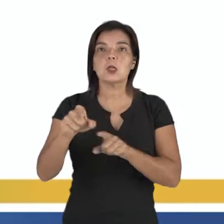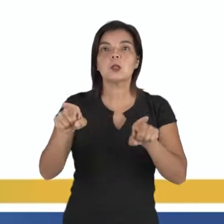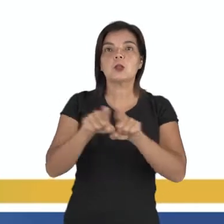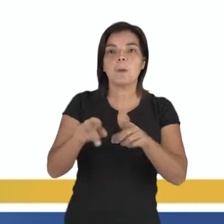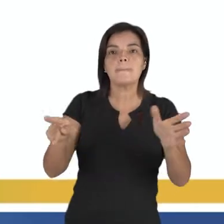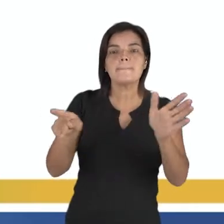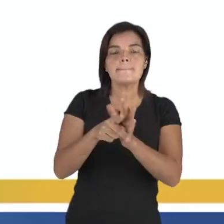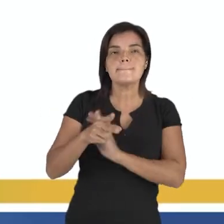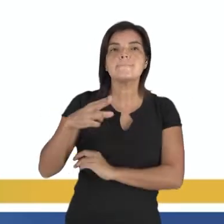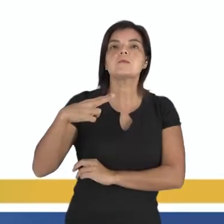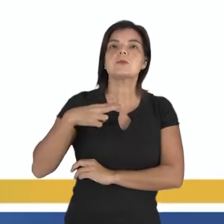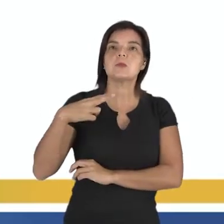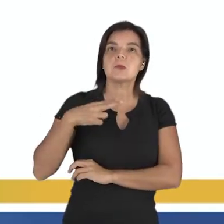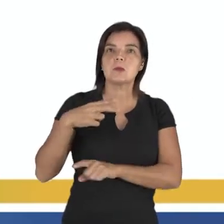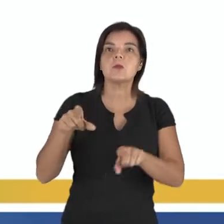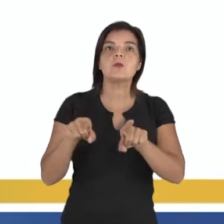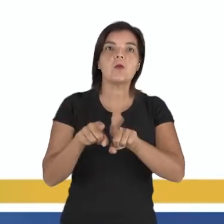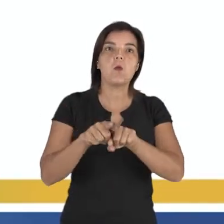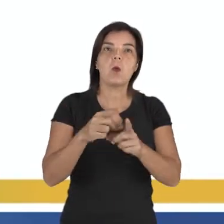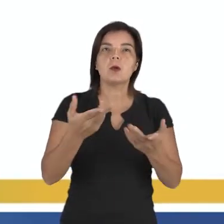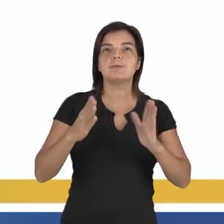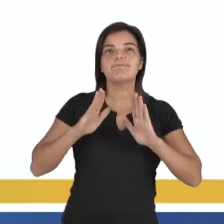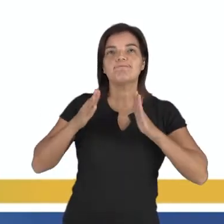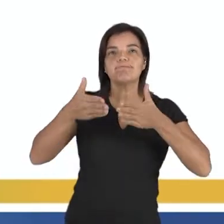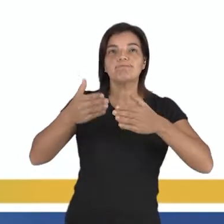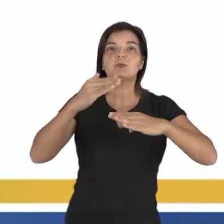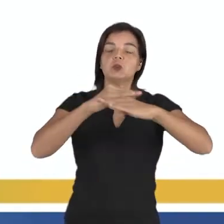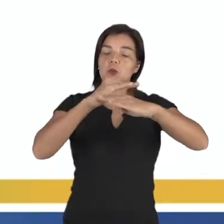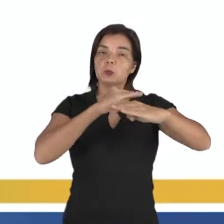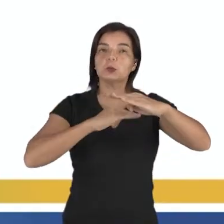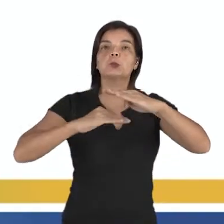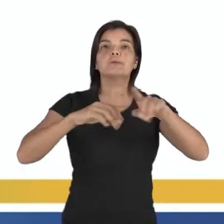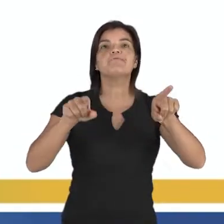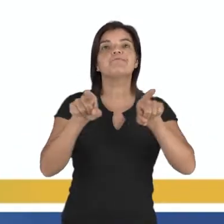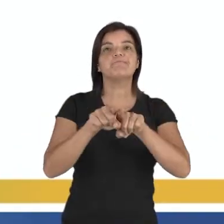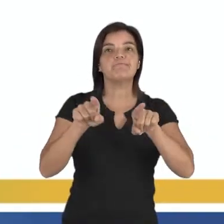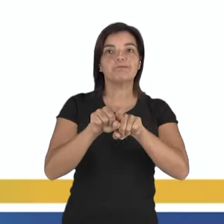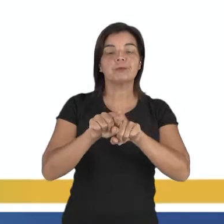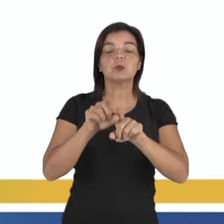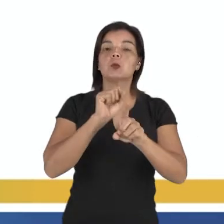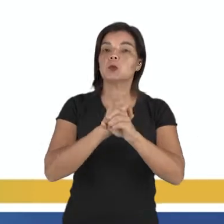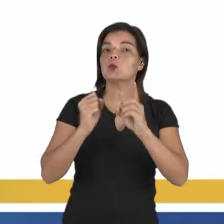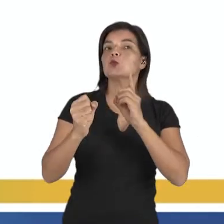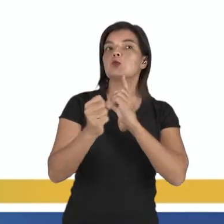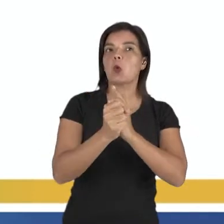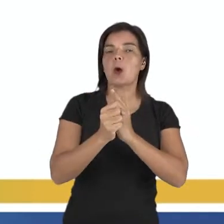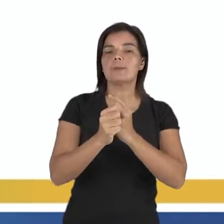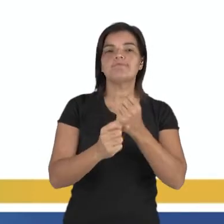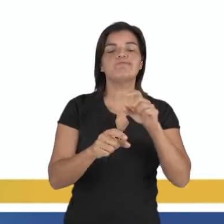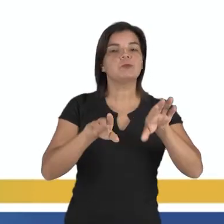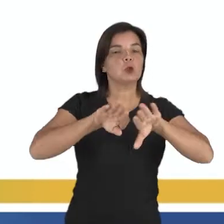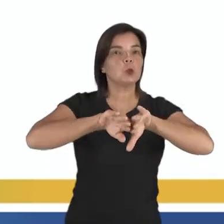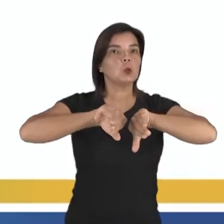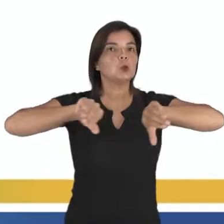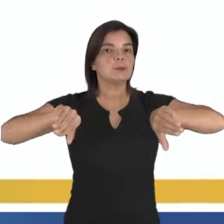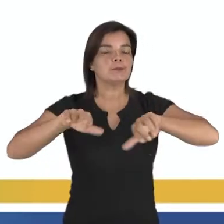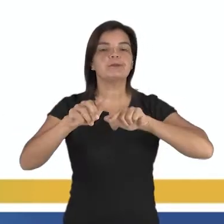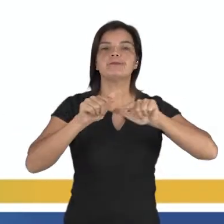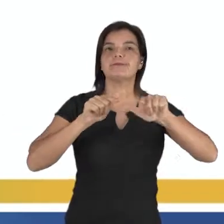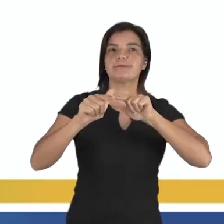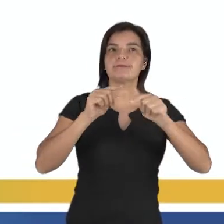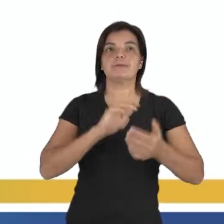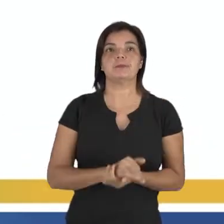habitação coletiva, igualitárias, descentralizadas politicamente e com status social distinto segundo a divisão do